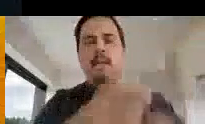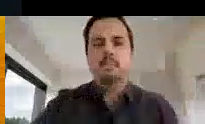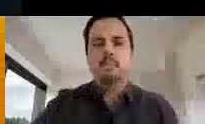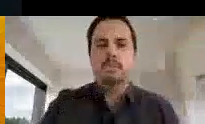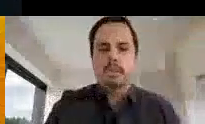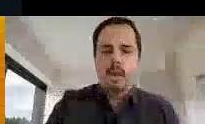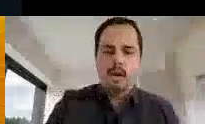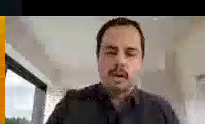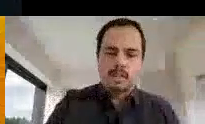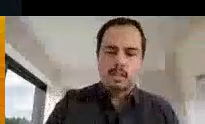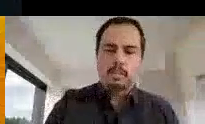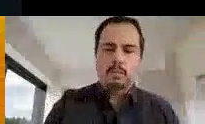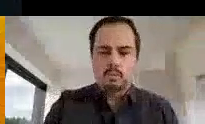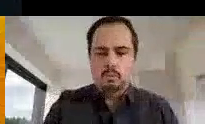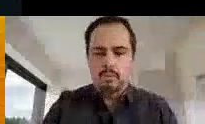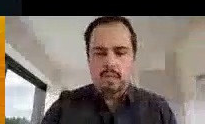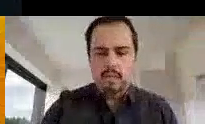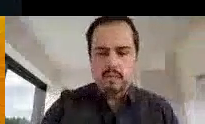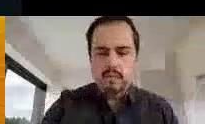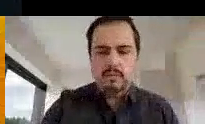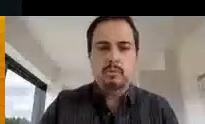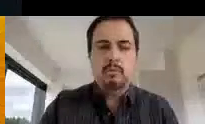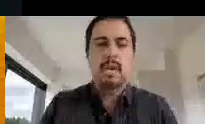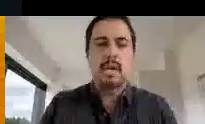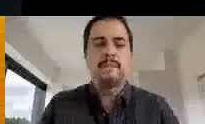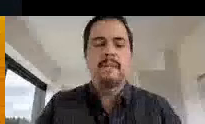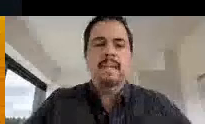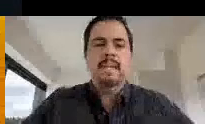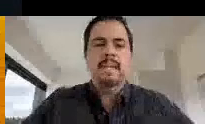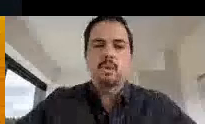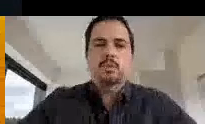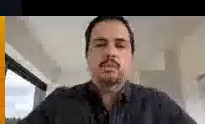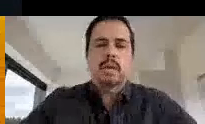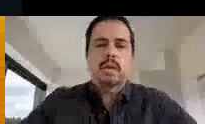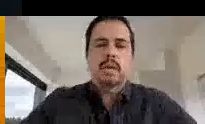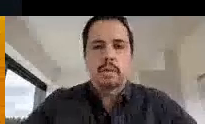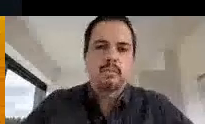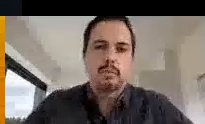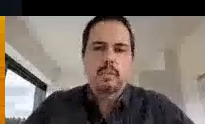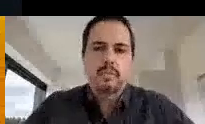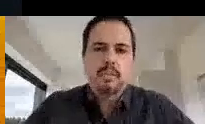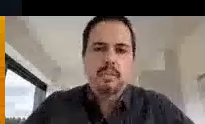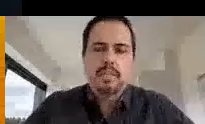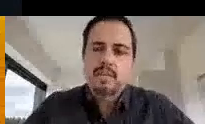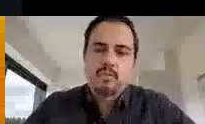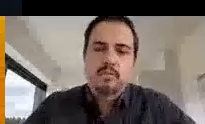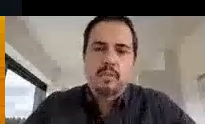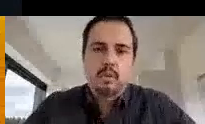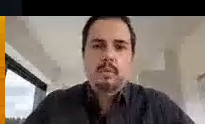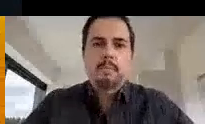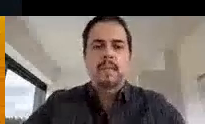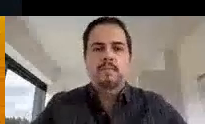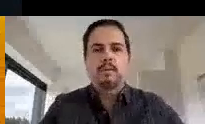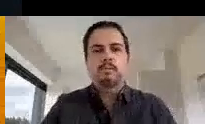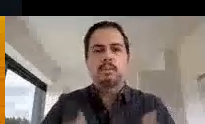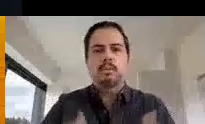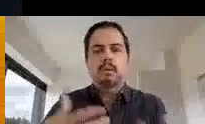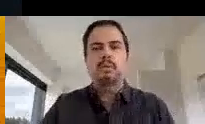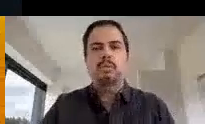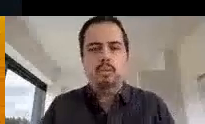Que por R$ 50, você, ao cadastrar o produto uma vez, você vai anunciar em todos os marketplaces possíveis e imagináveis de uma vez